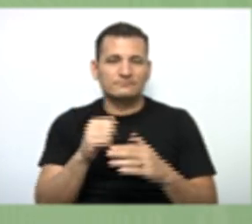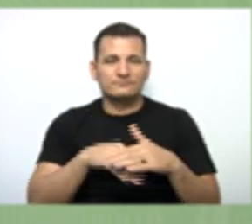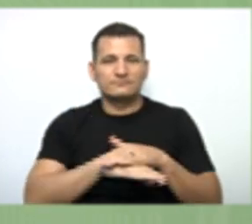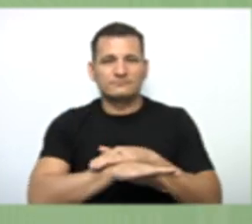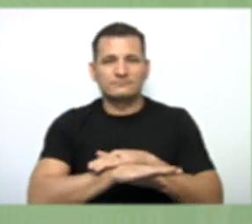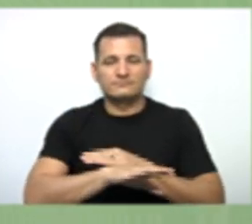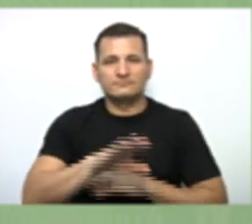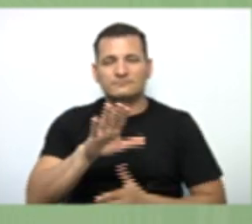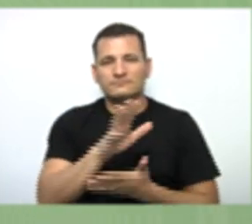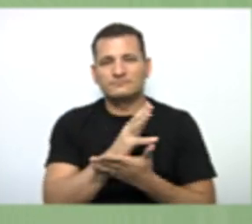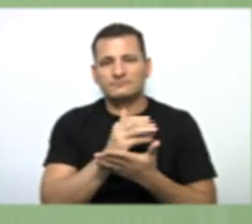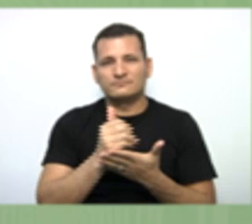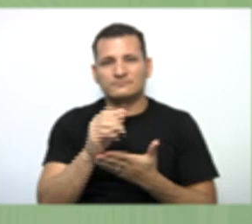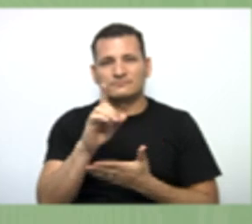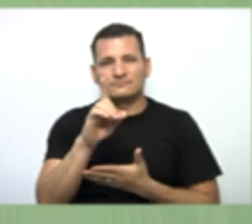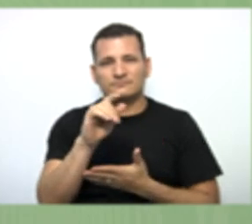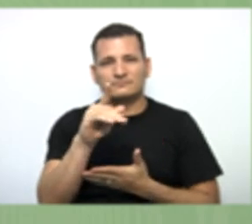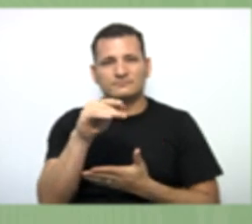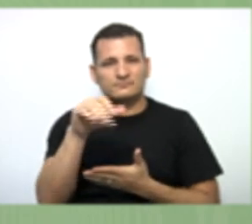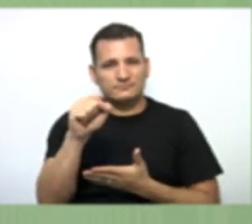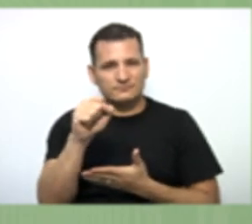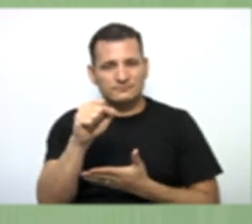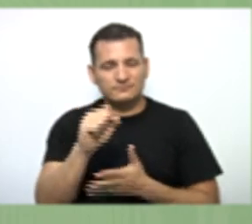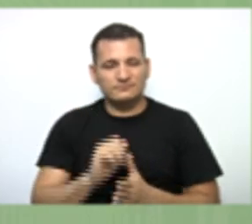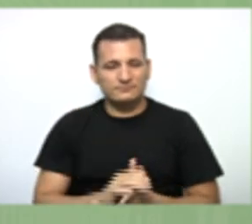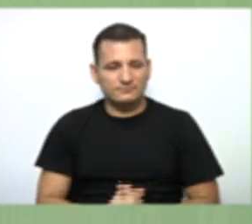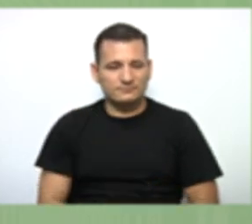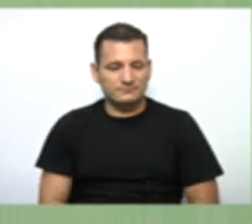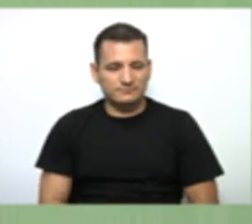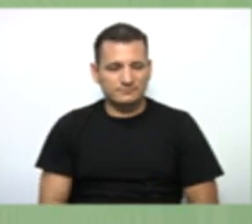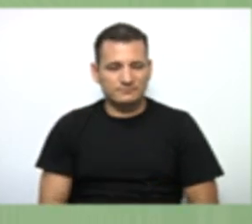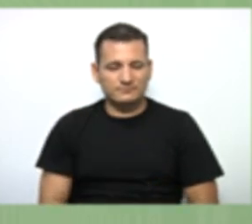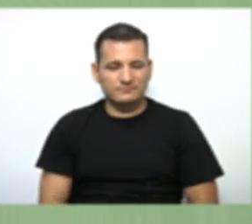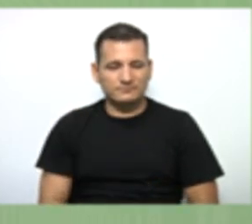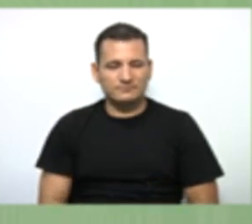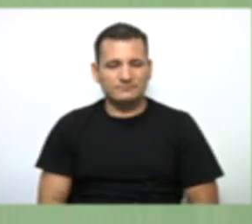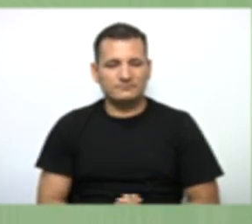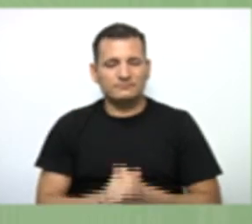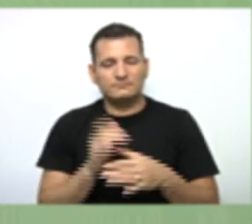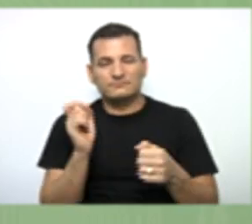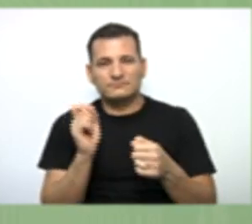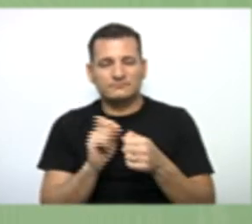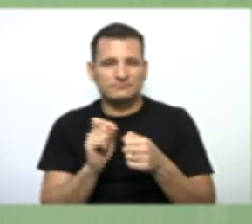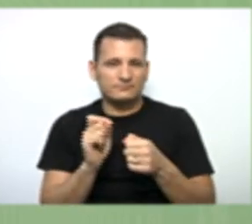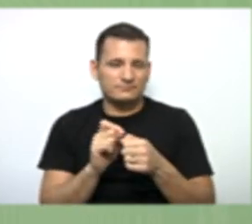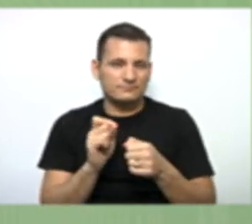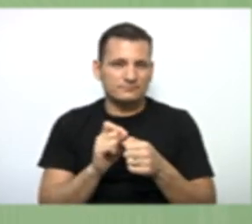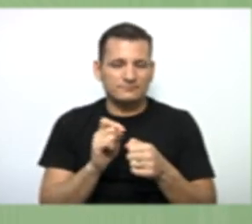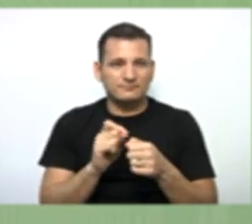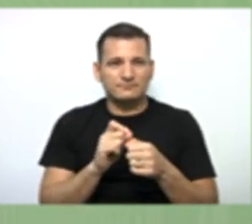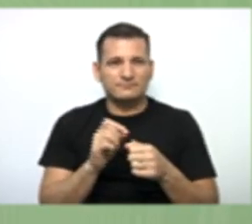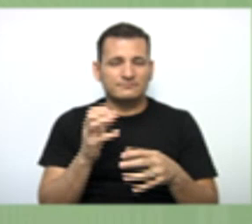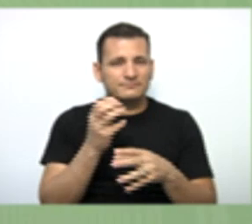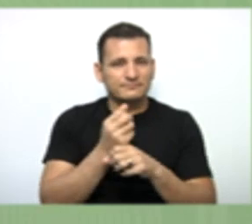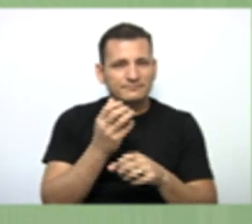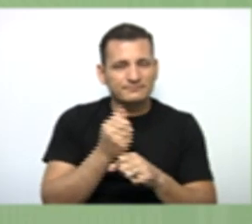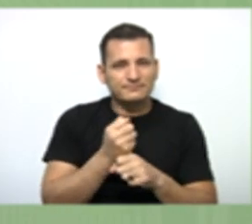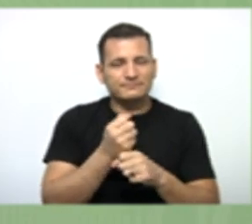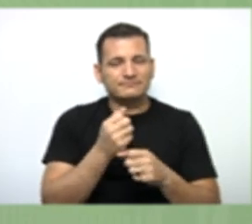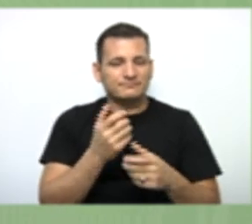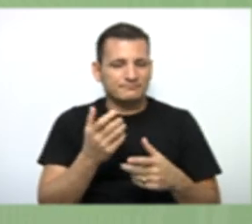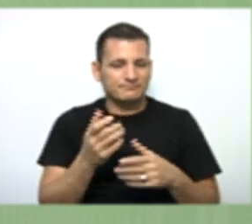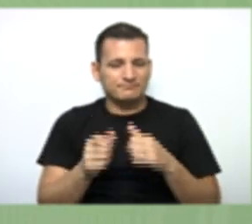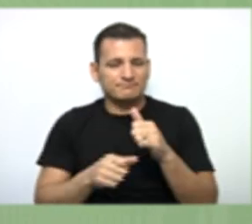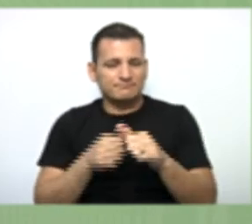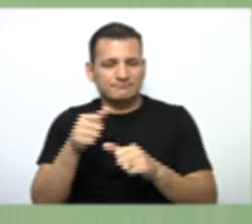computacionais. É isso que nós vamos estar trabalhando hoje. E, lógico, executar cálculos de conversões de base. E